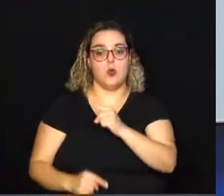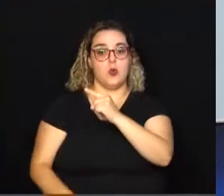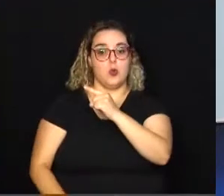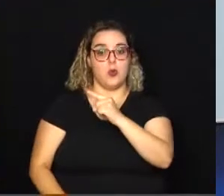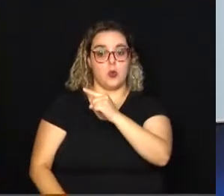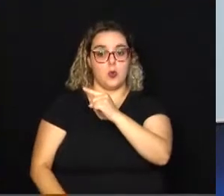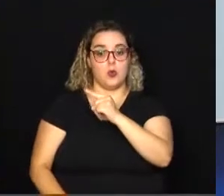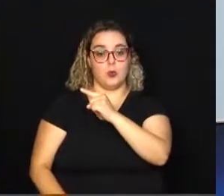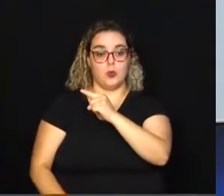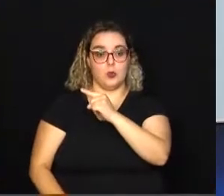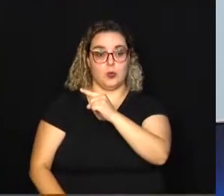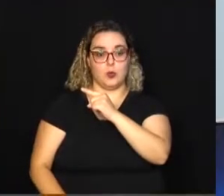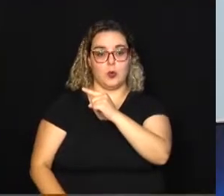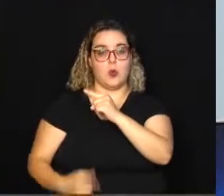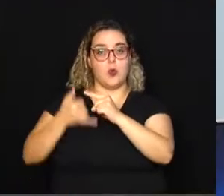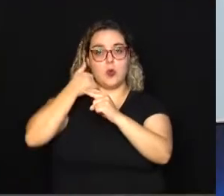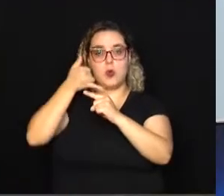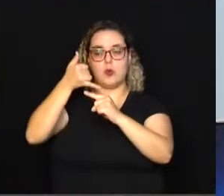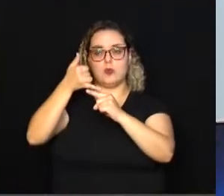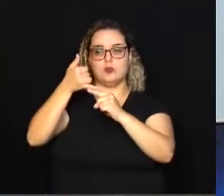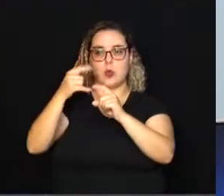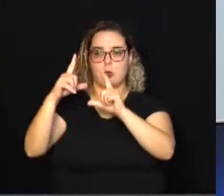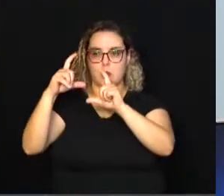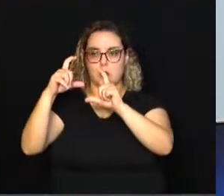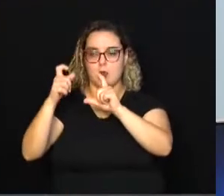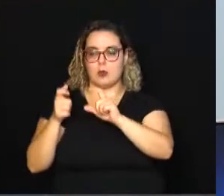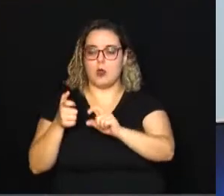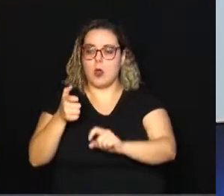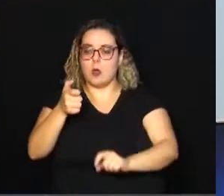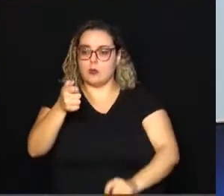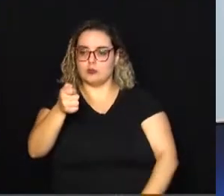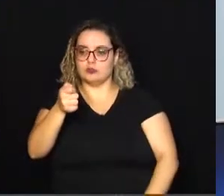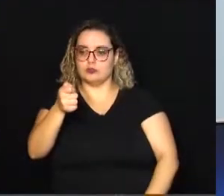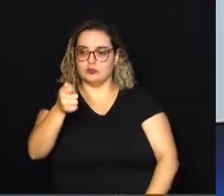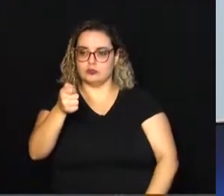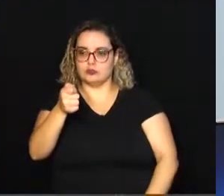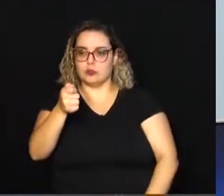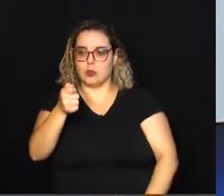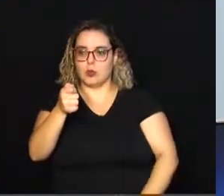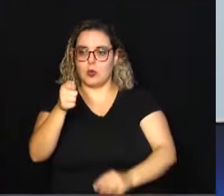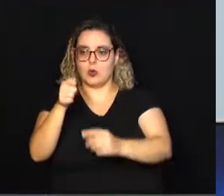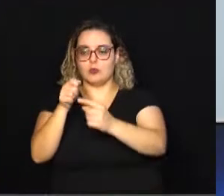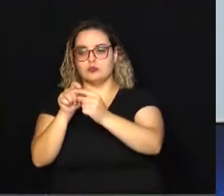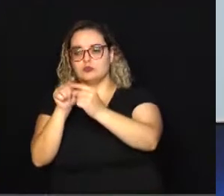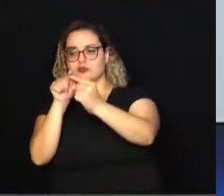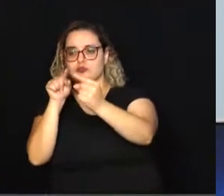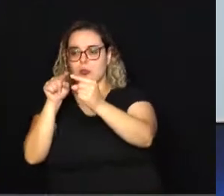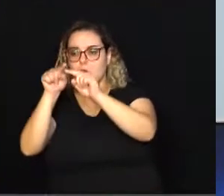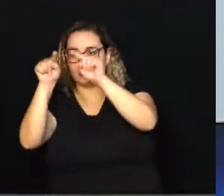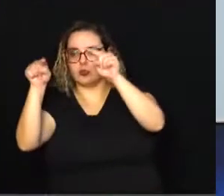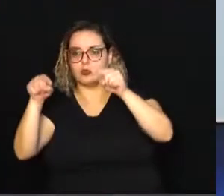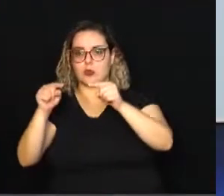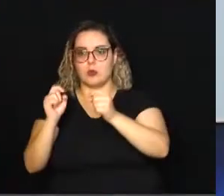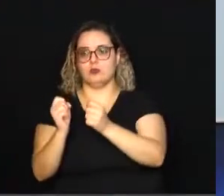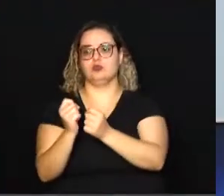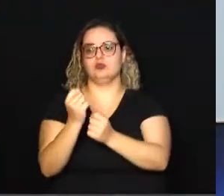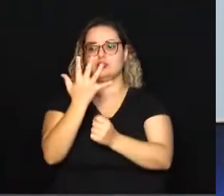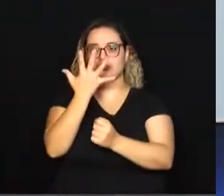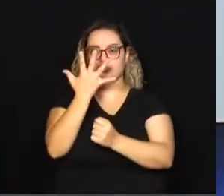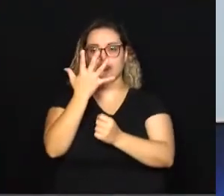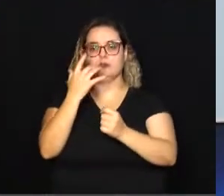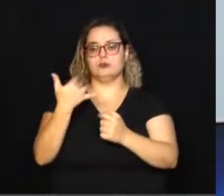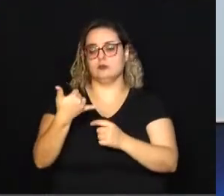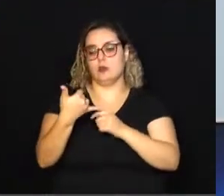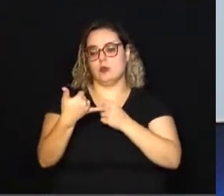Você pega o seu celular, abre a câmera como se fosse tirar uma foto. Mira para este QR Code e já vai aparecer na tela do seu celular